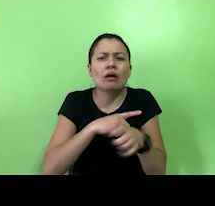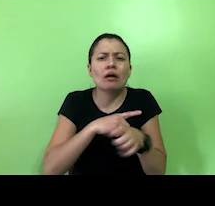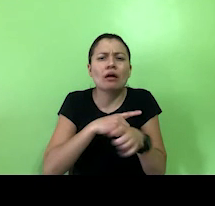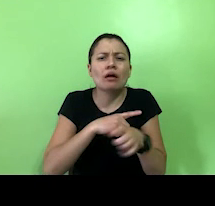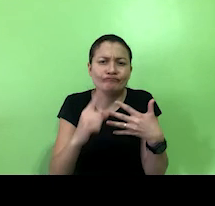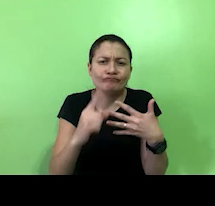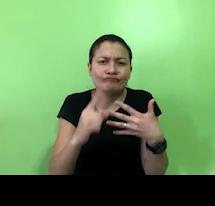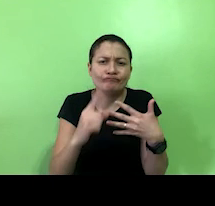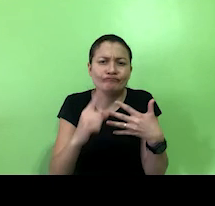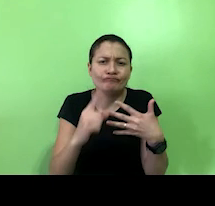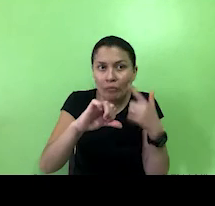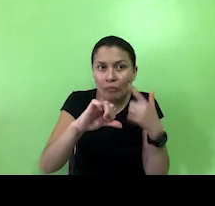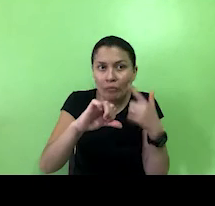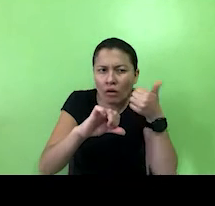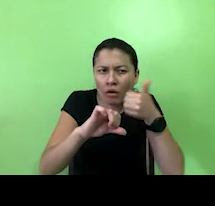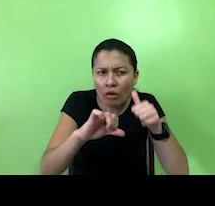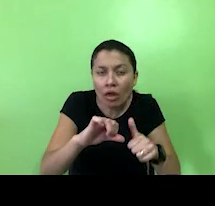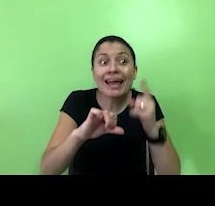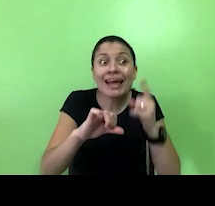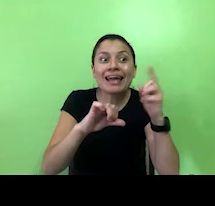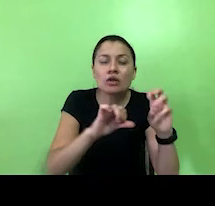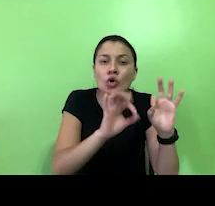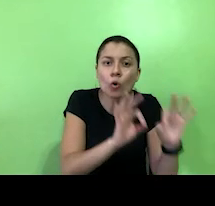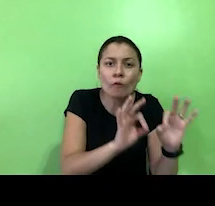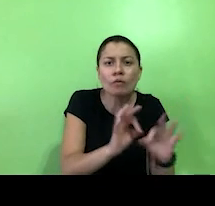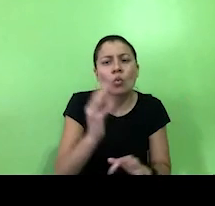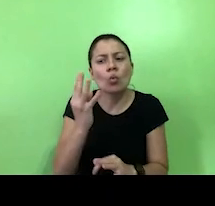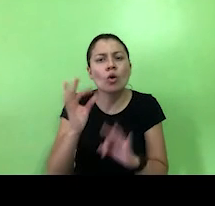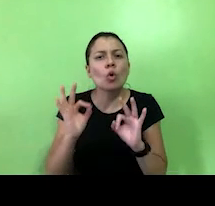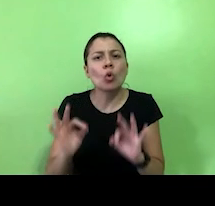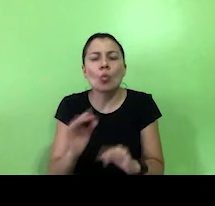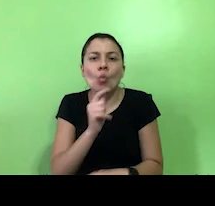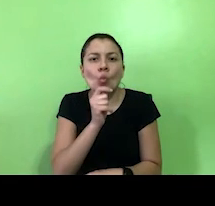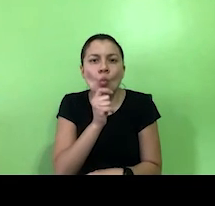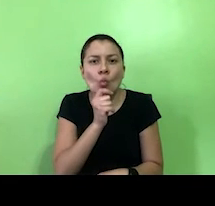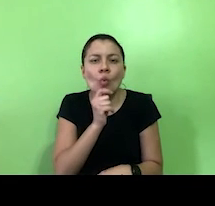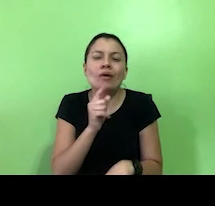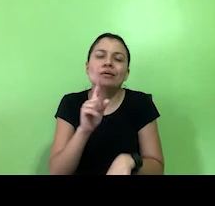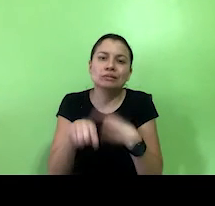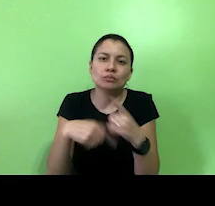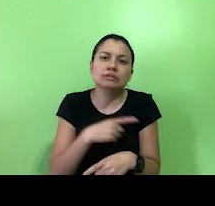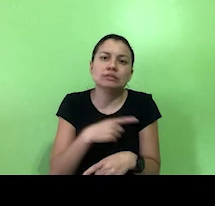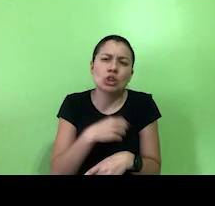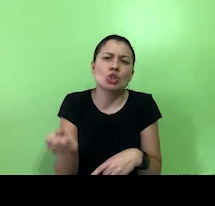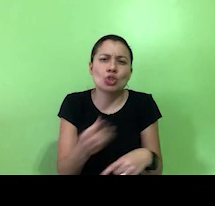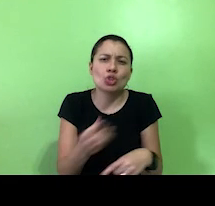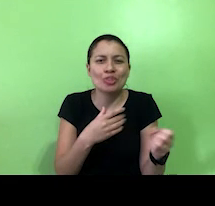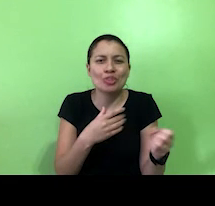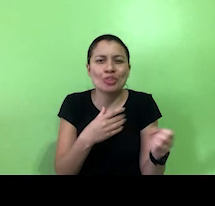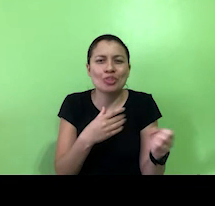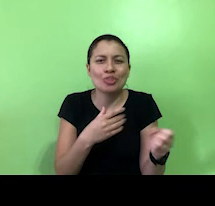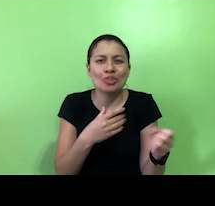foram confirmadas, né? Essas 4 que não foram confirmadas depois, a gente criou novas alternativas, mas a gente começou a